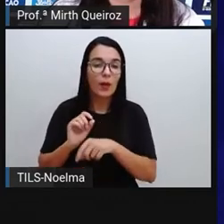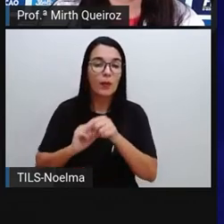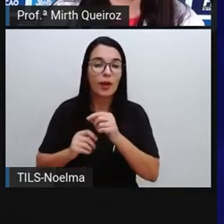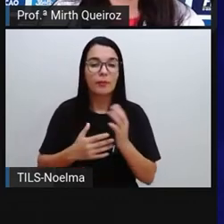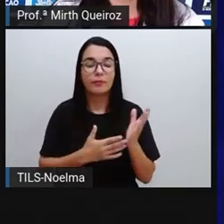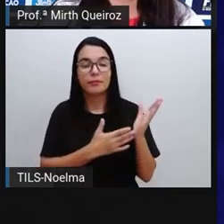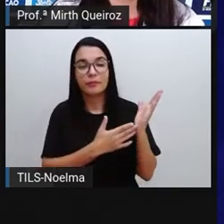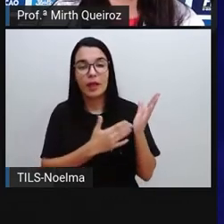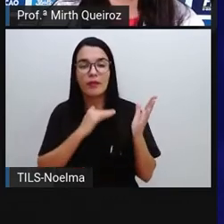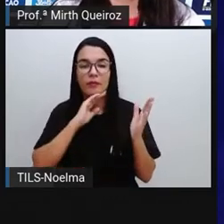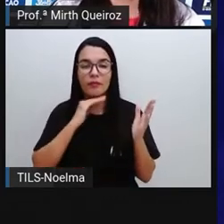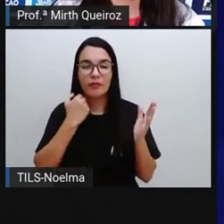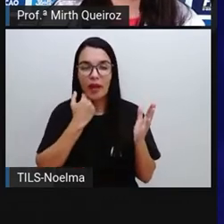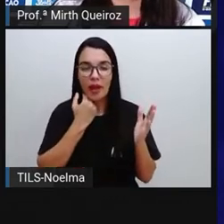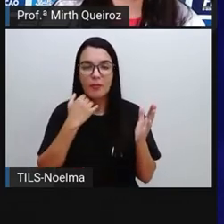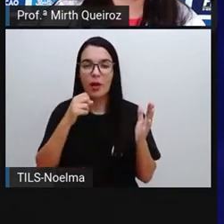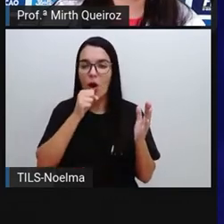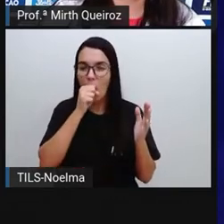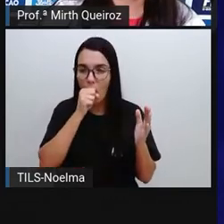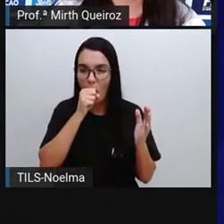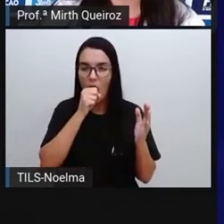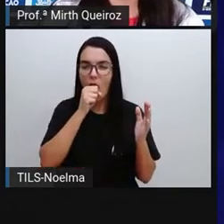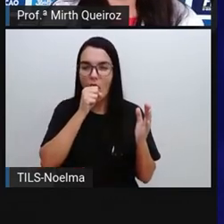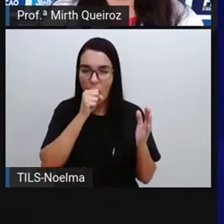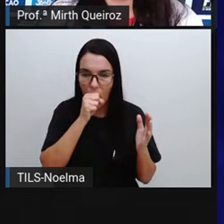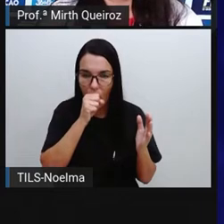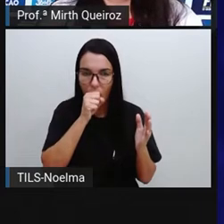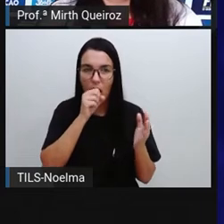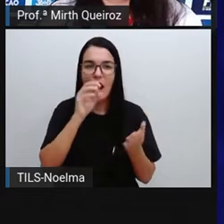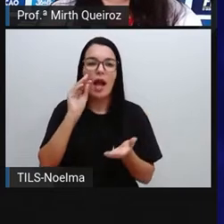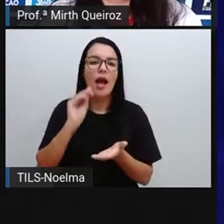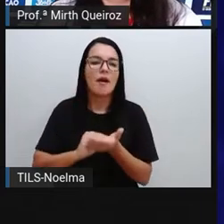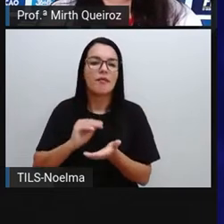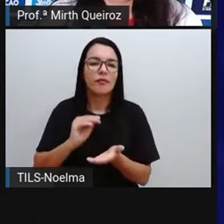COVID-19, eram febre, tosse,